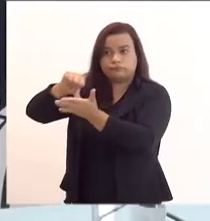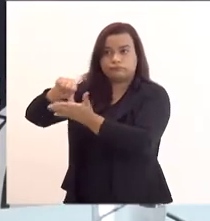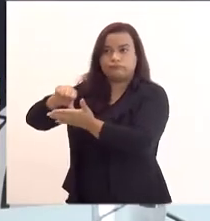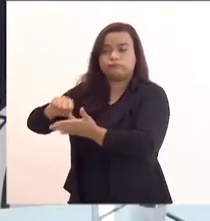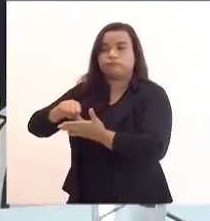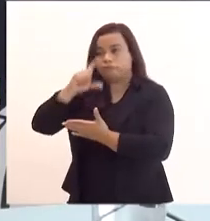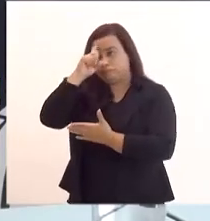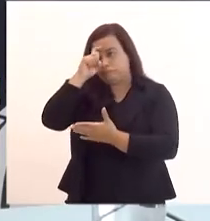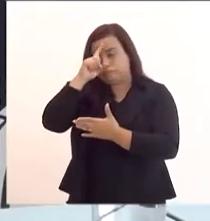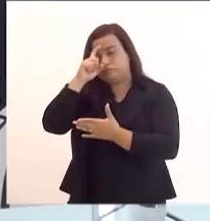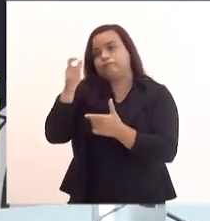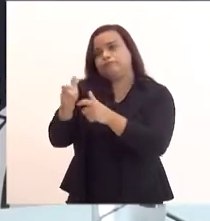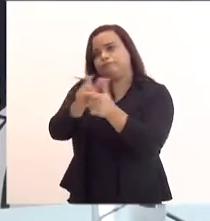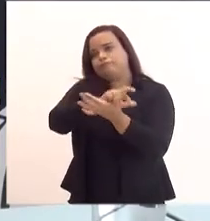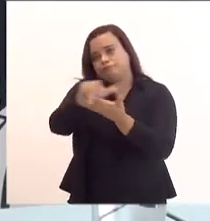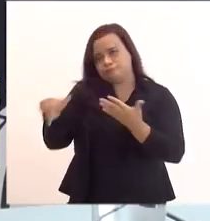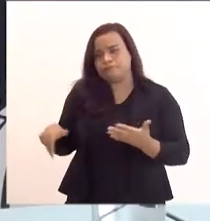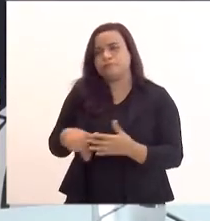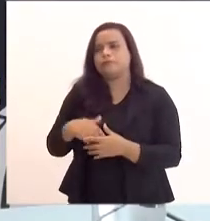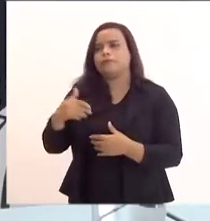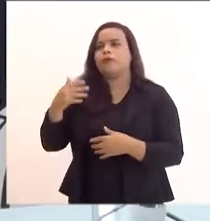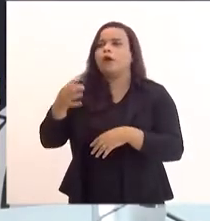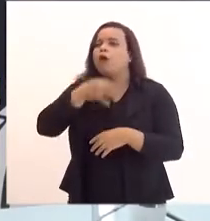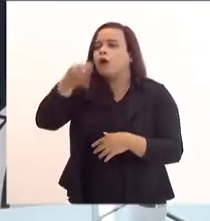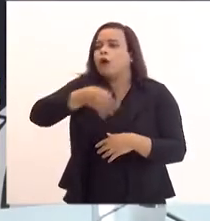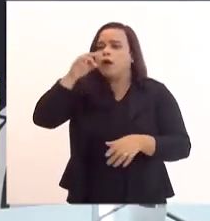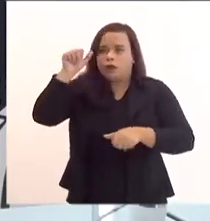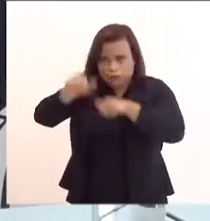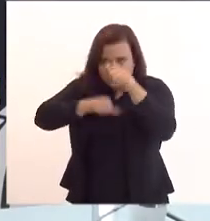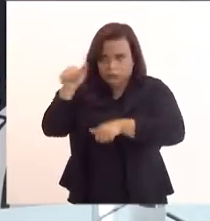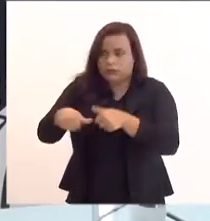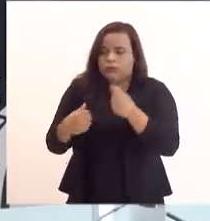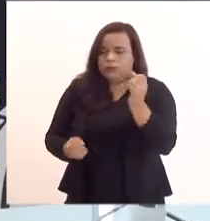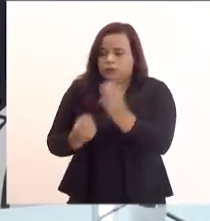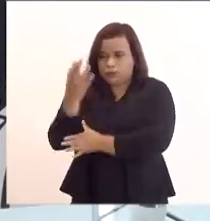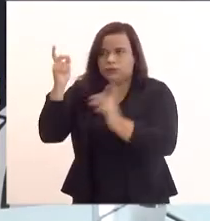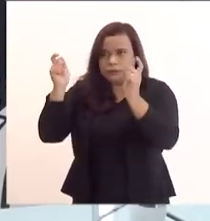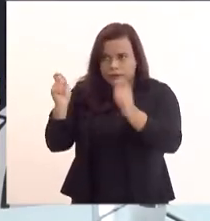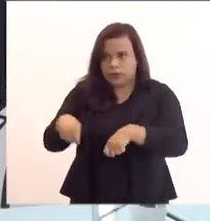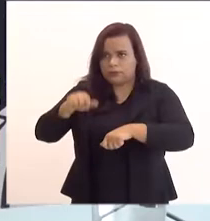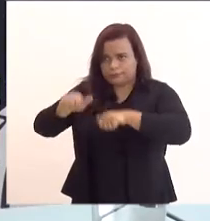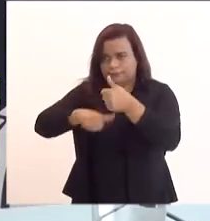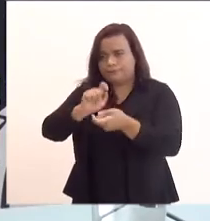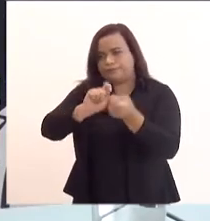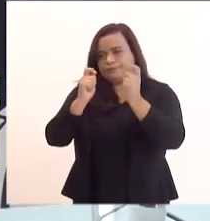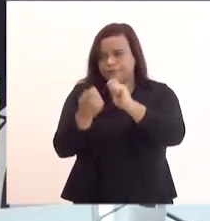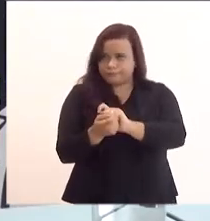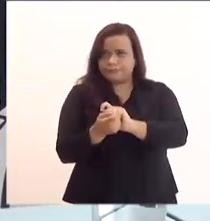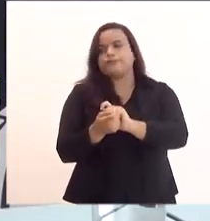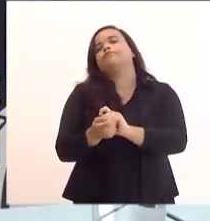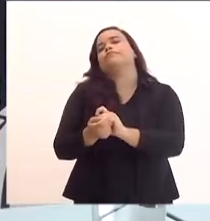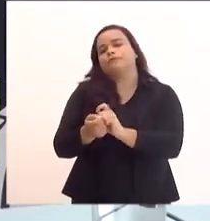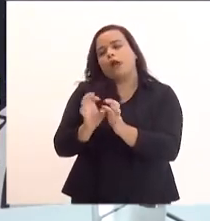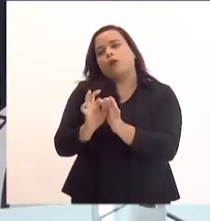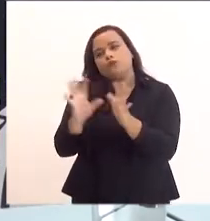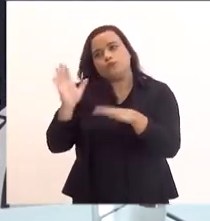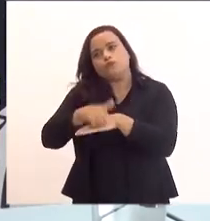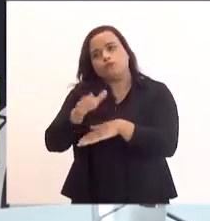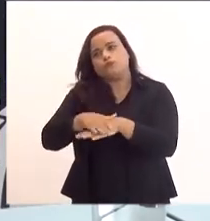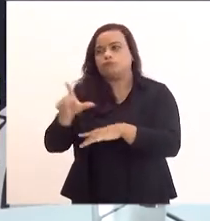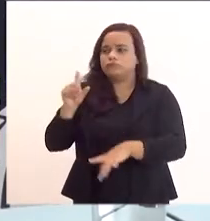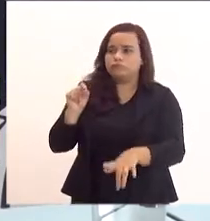Então, eu mudaria meu parecer para transformá-lo em autorizativo, mas manteria